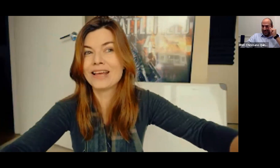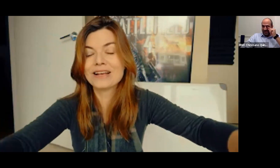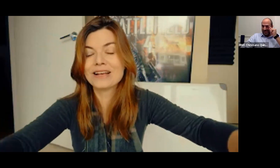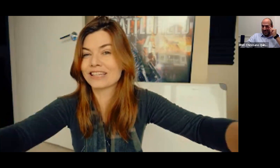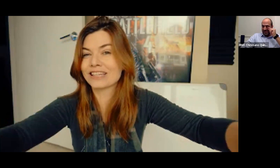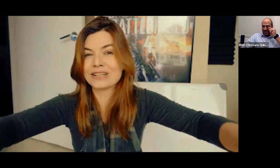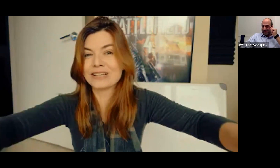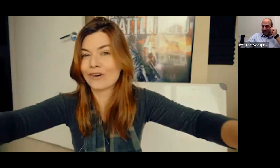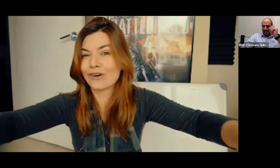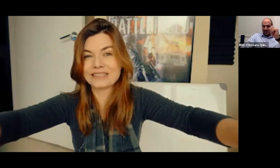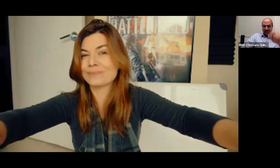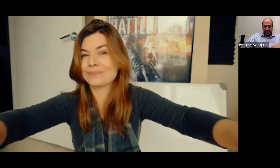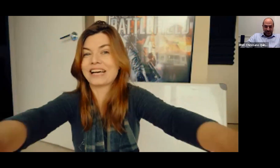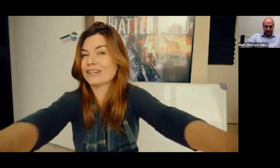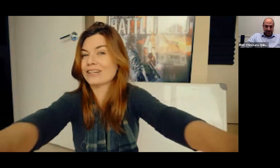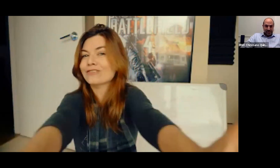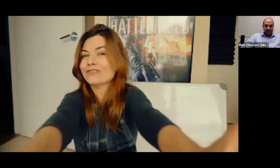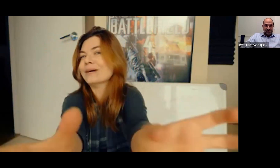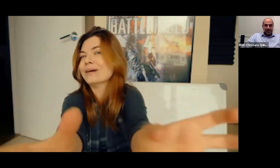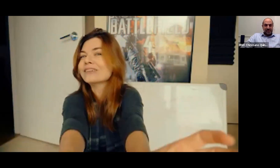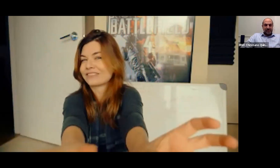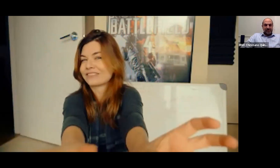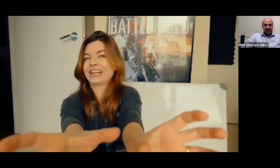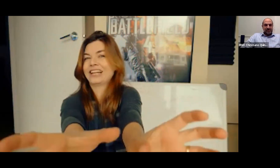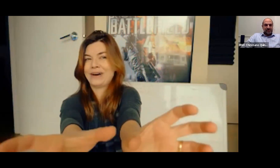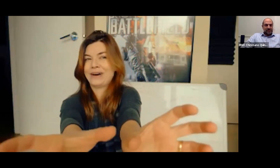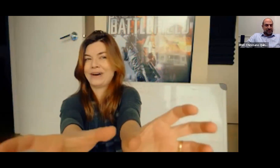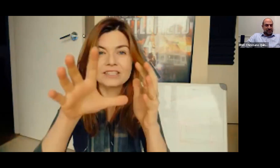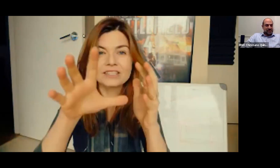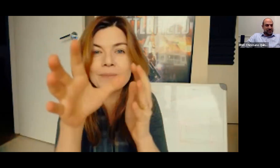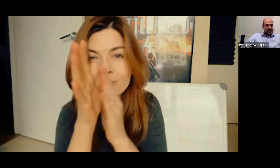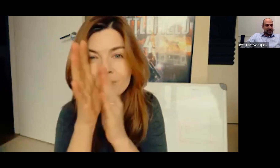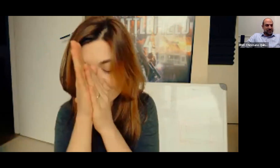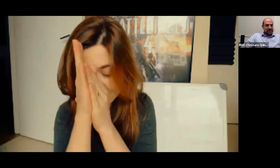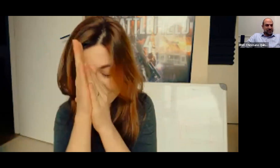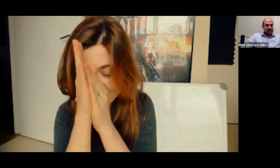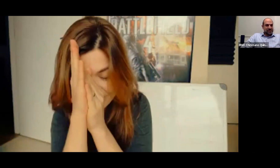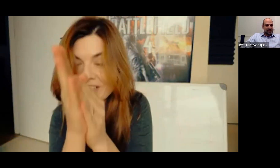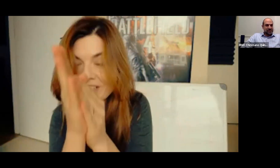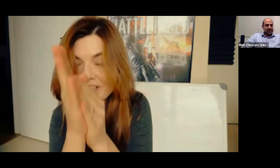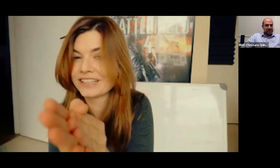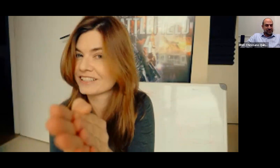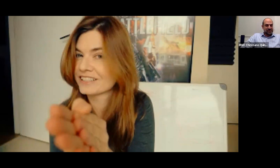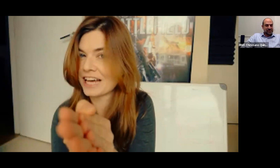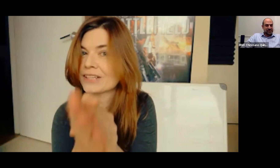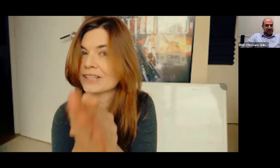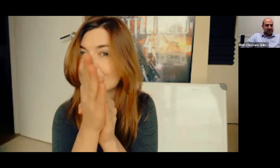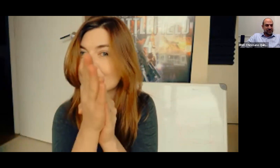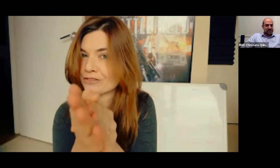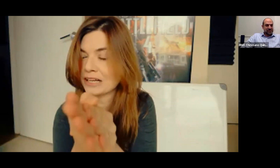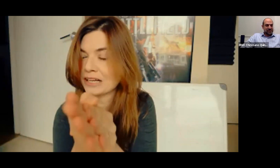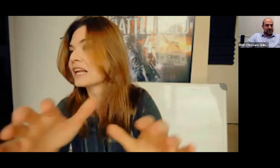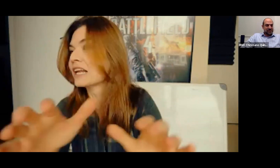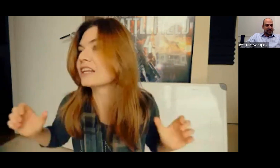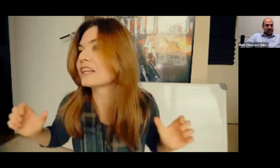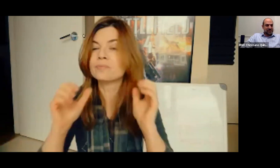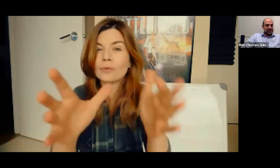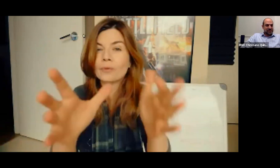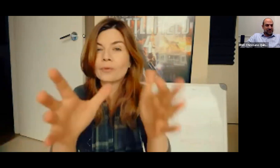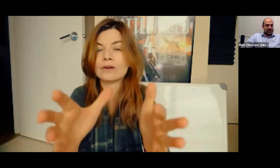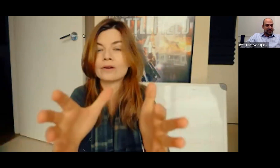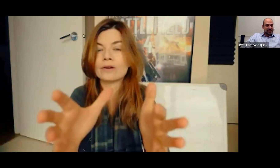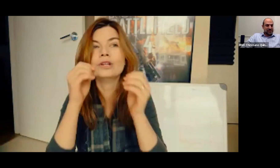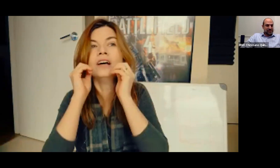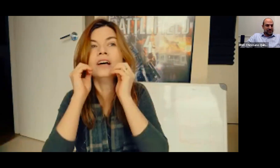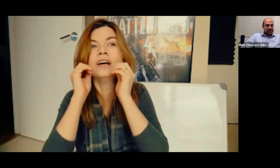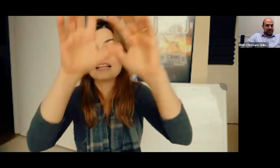aparelho, imediatamente eu começo a pensar que eu vou ficar mal dentro daquele aparelho. Você já passou por ressonância? Eu tenho certeza que você sabe do que eu tô falando. Mas o cara te empurra